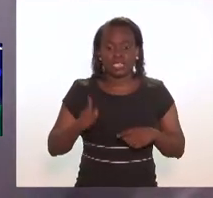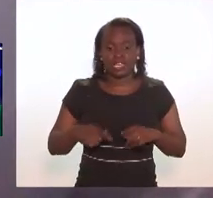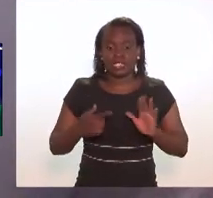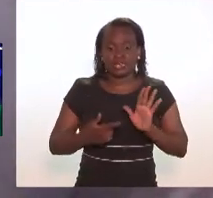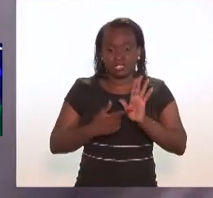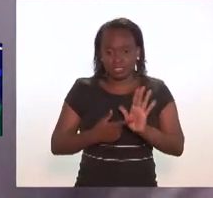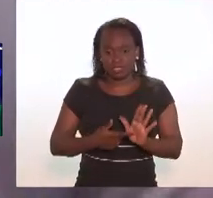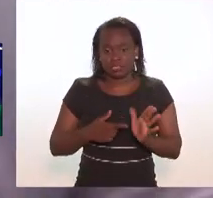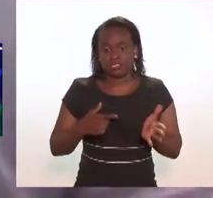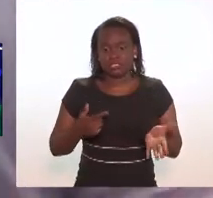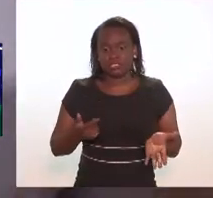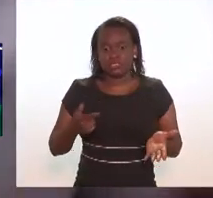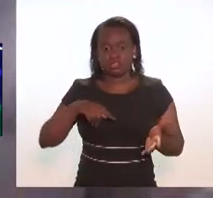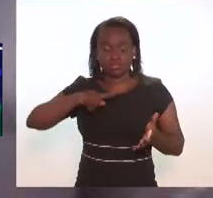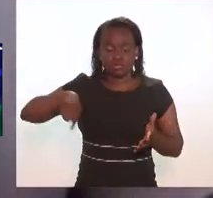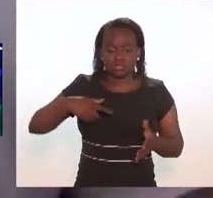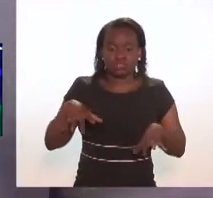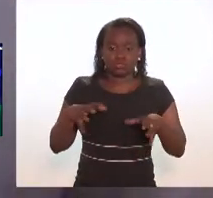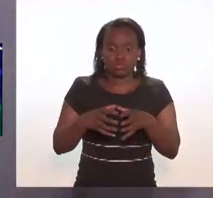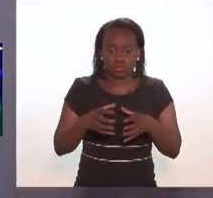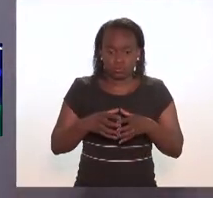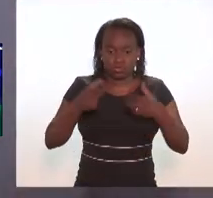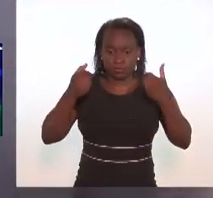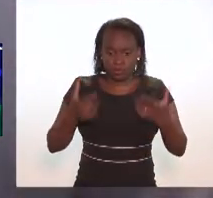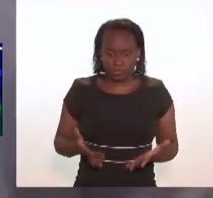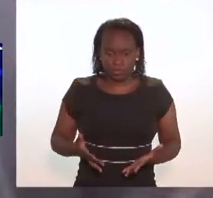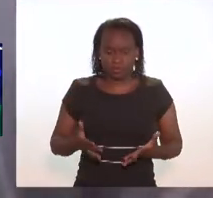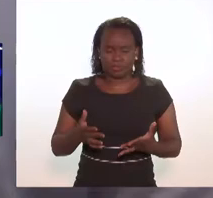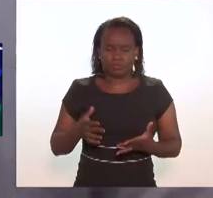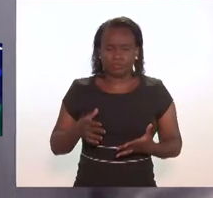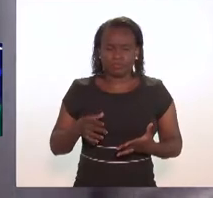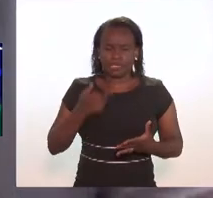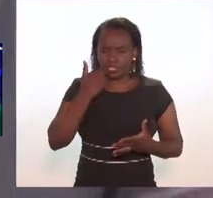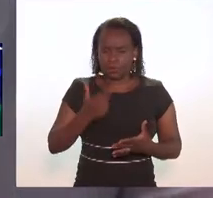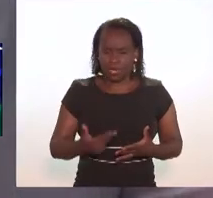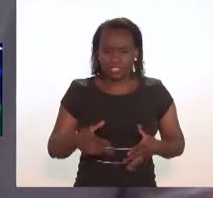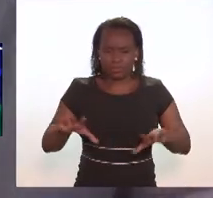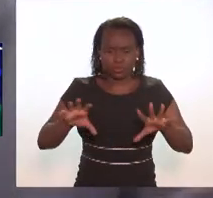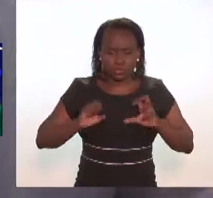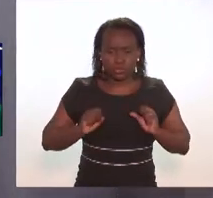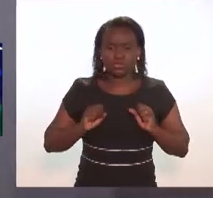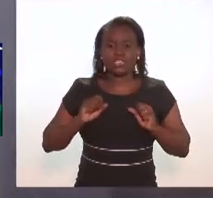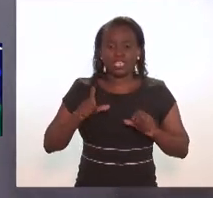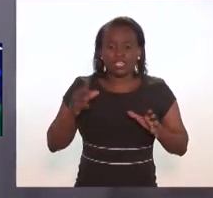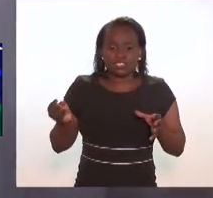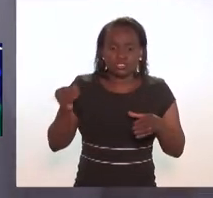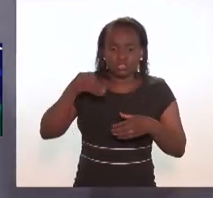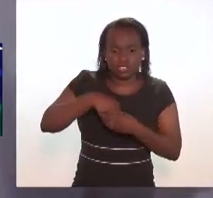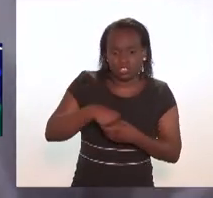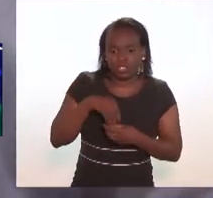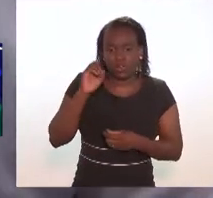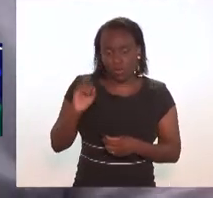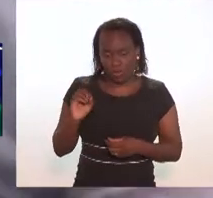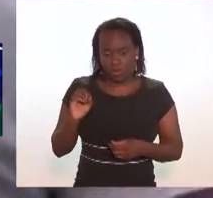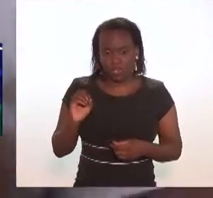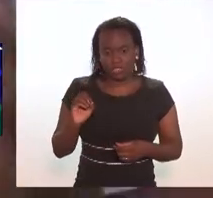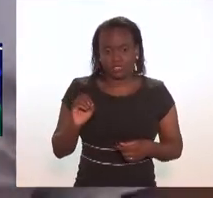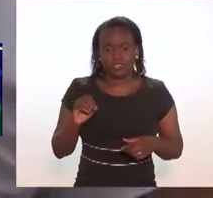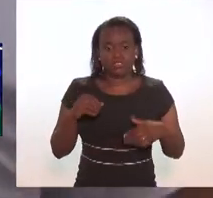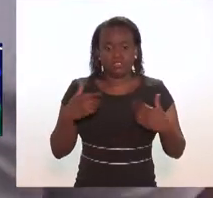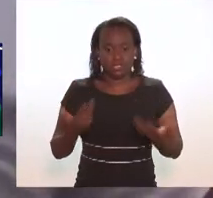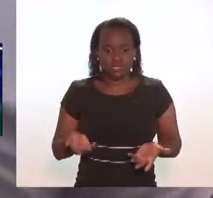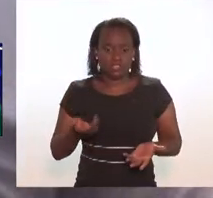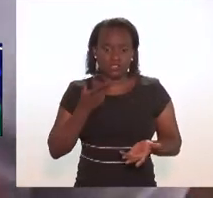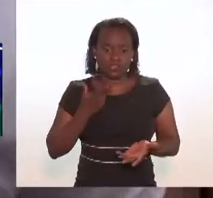letra U. E quando nós incorporamos isso à nossa linguagem, ele foi juntado na letra O. Então, quando você fala o